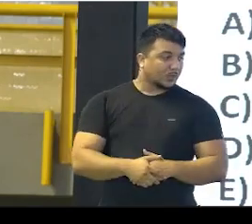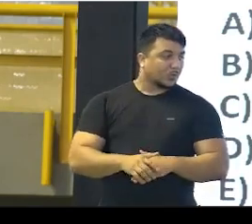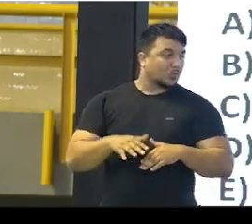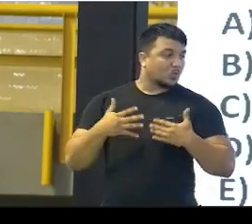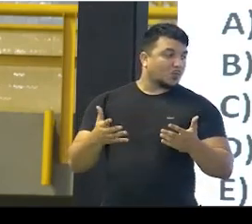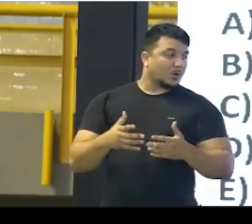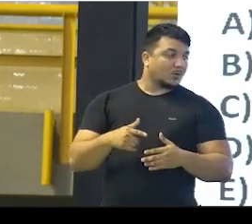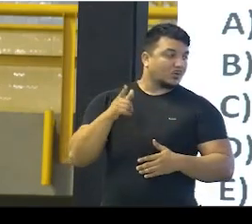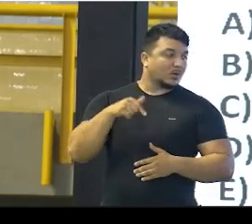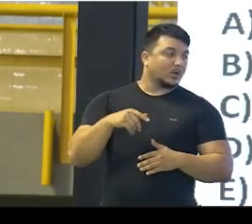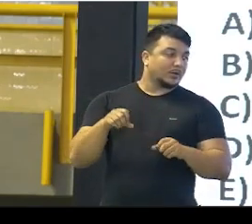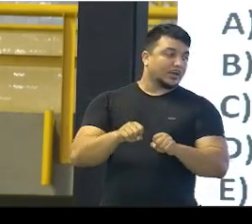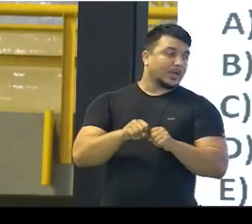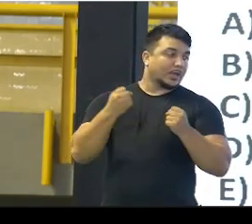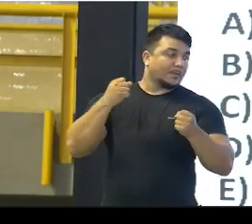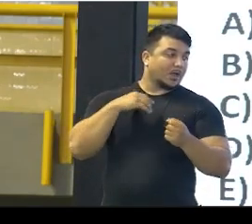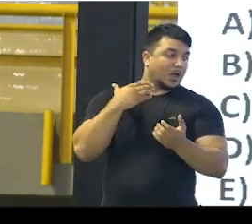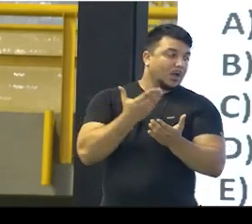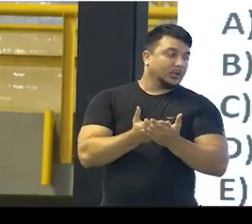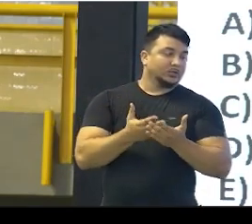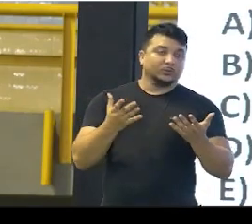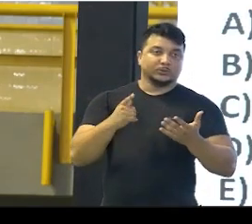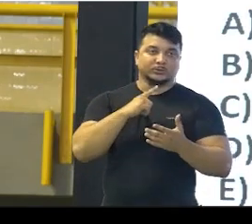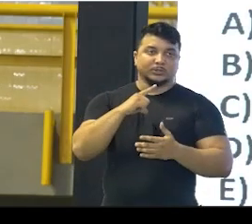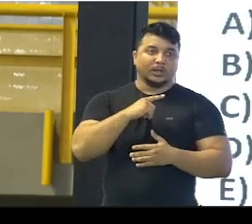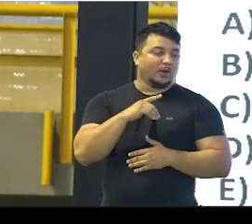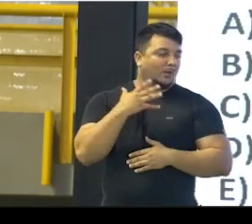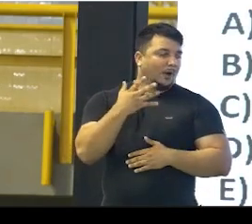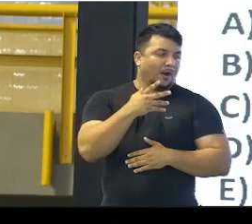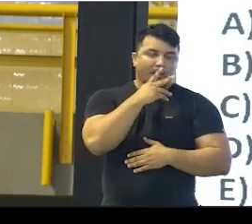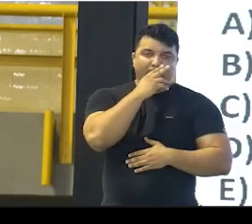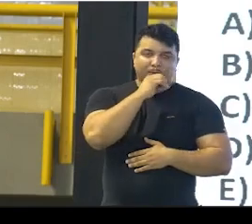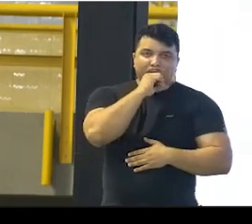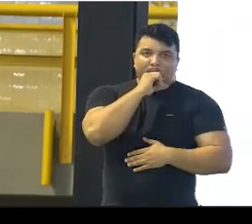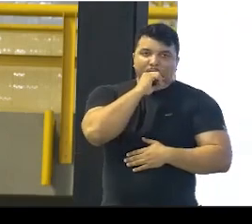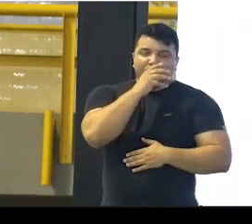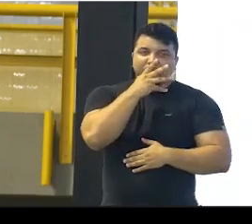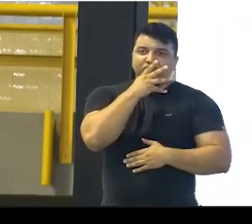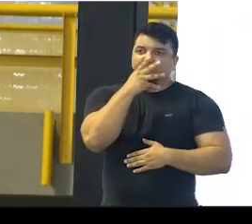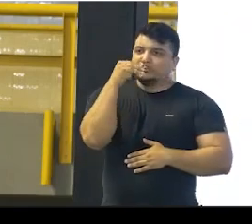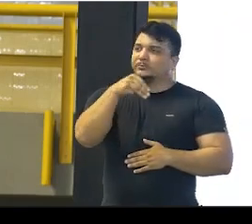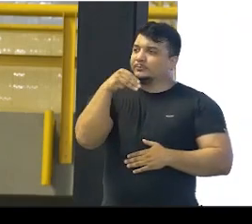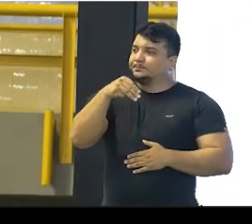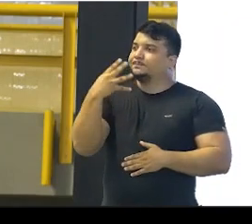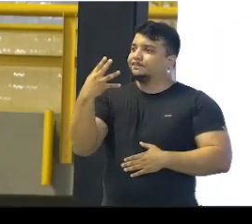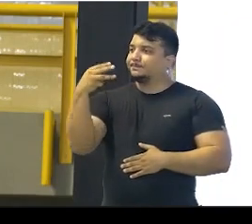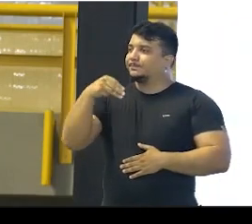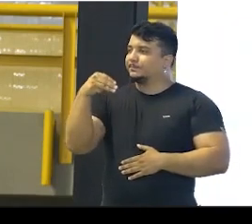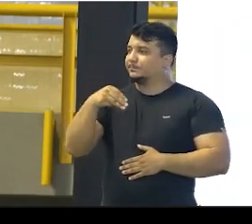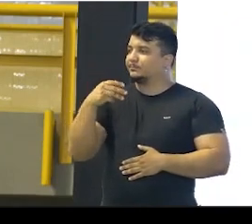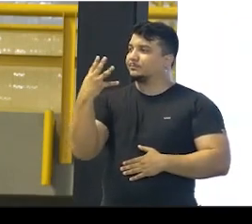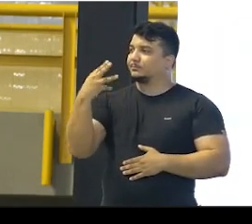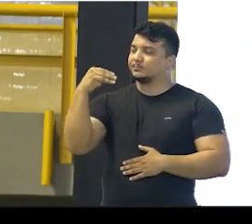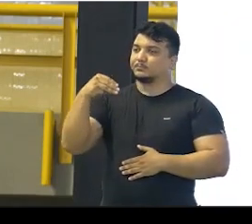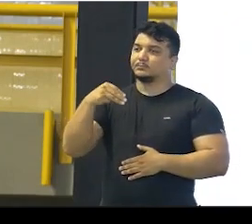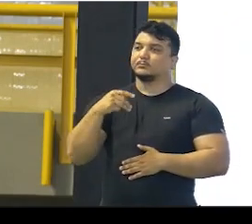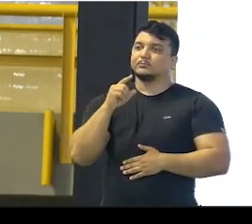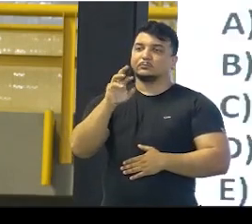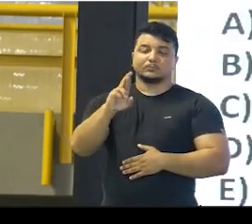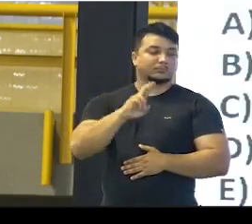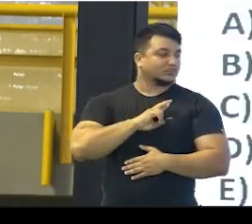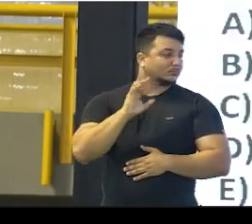dizer assim: ele afirmou para a gente que a distância daqui para cá, a distância, depois que